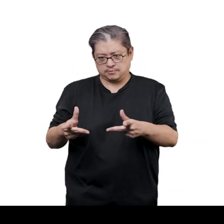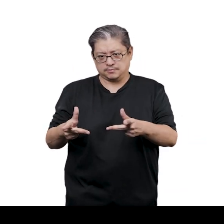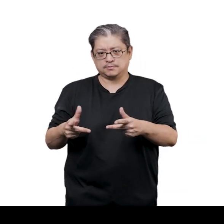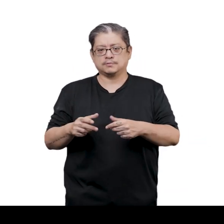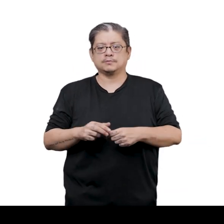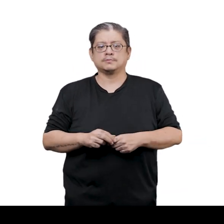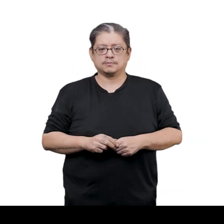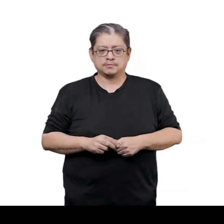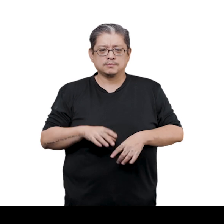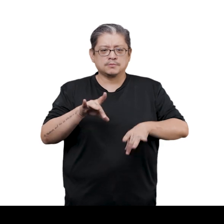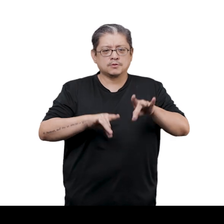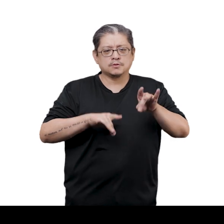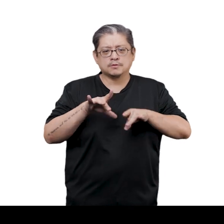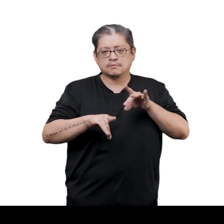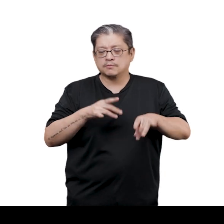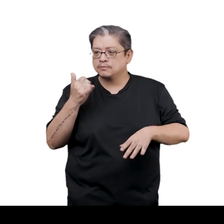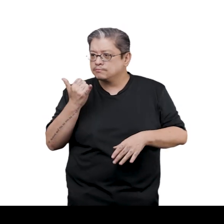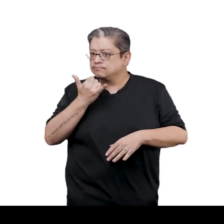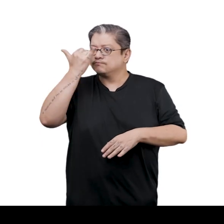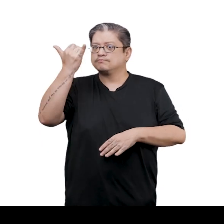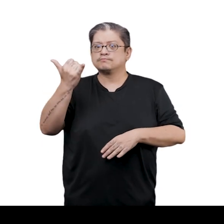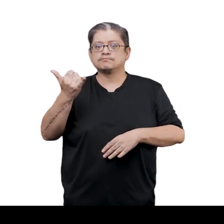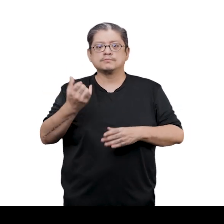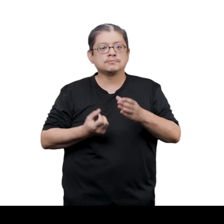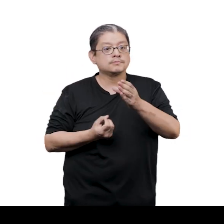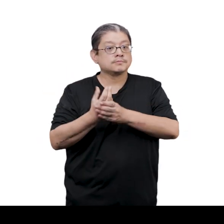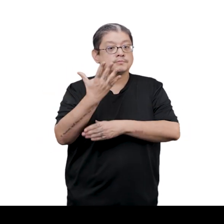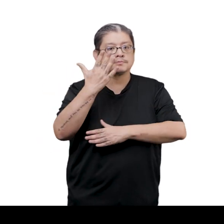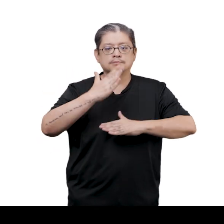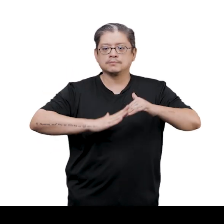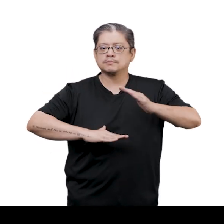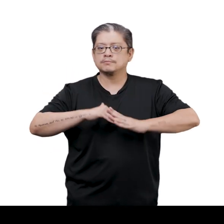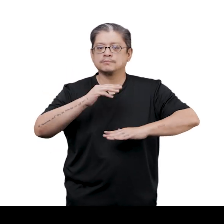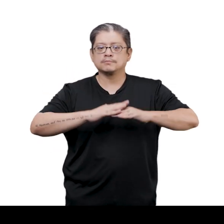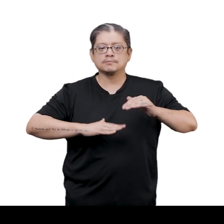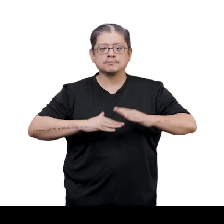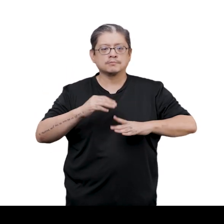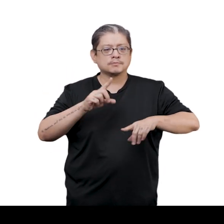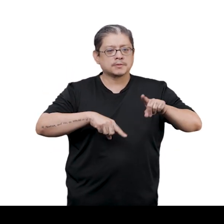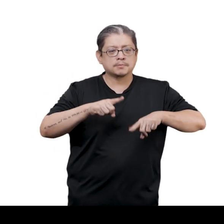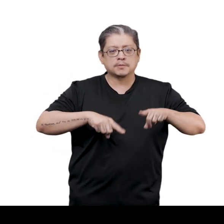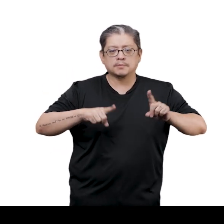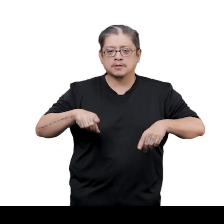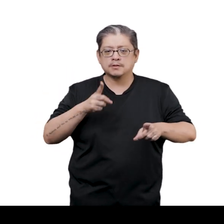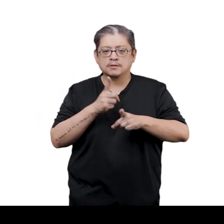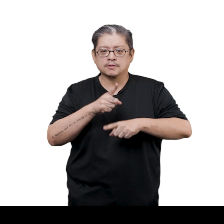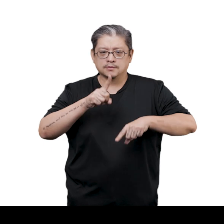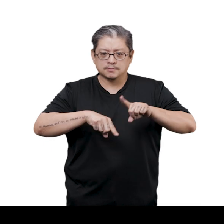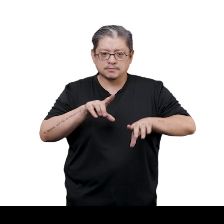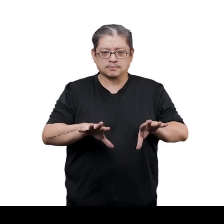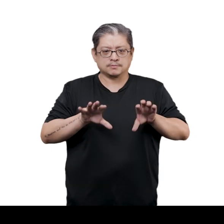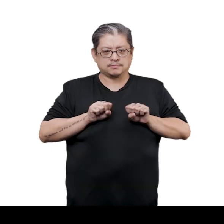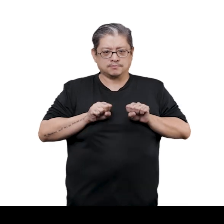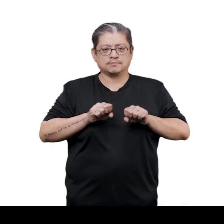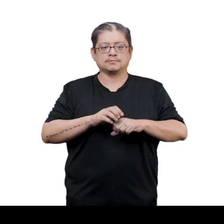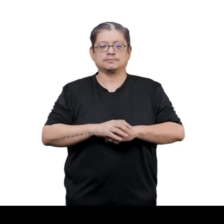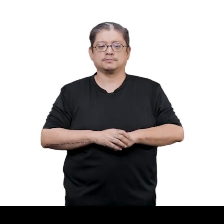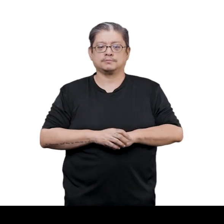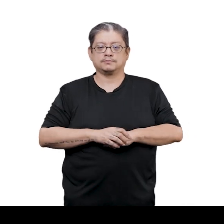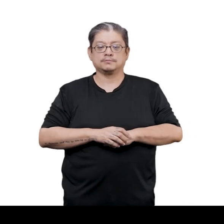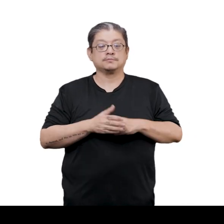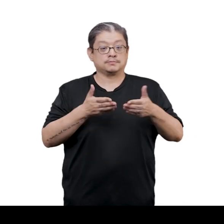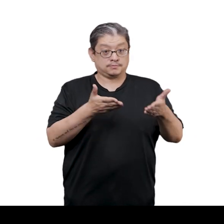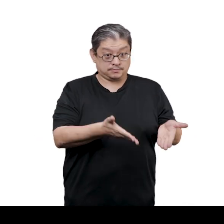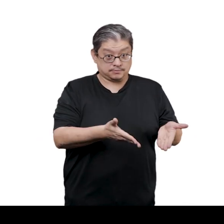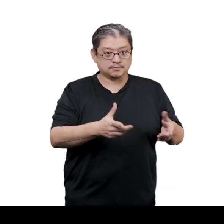e o acaso, a construção artesanal e a apropriação de objetos encontrados. Este trabalho é formado